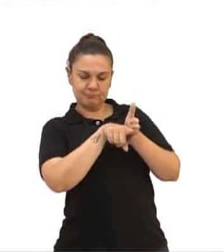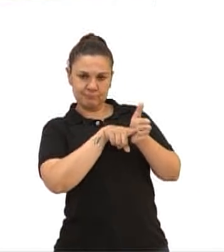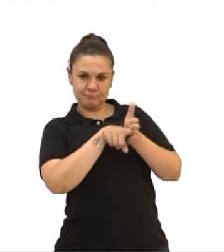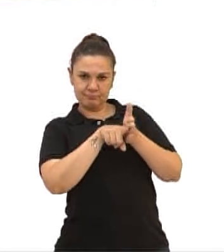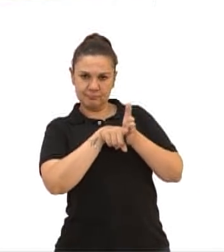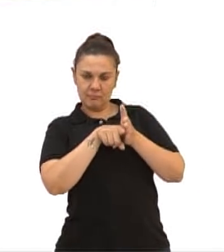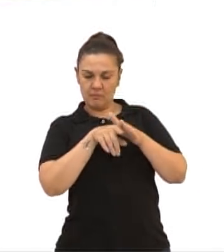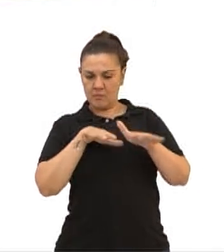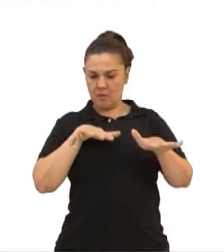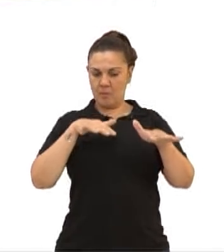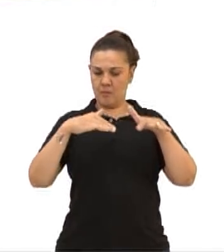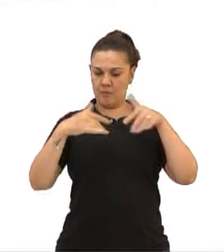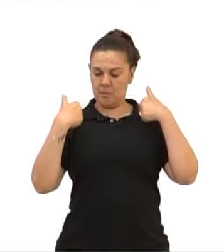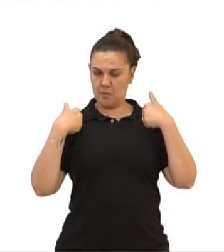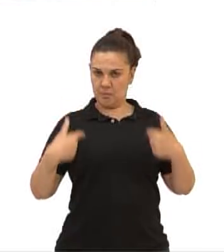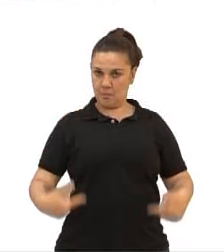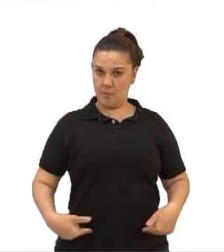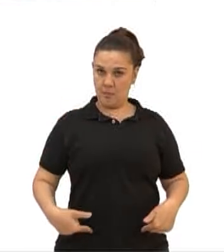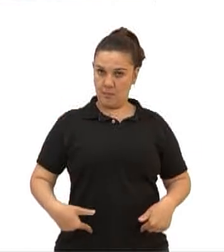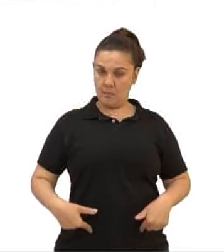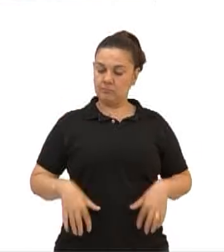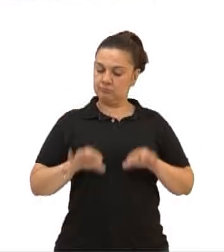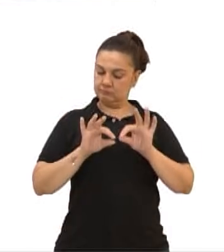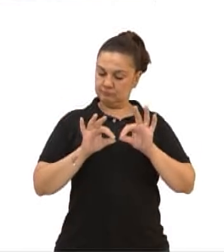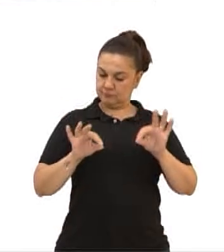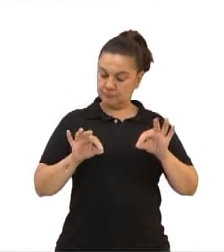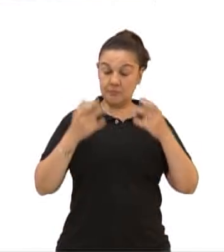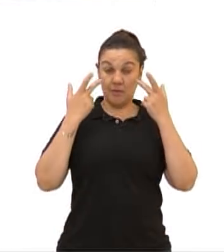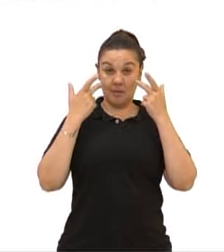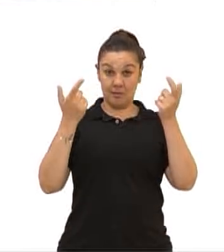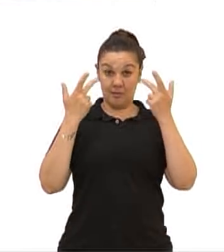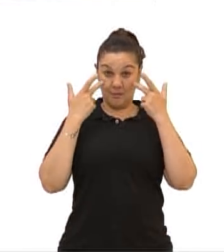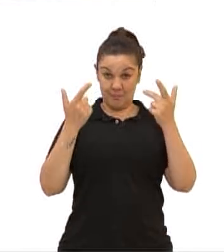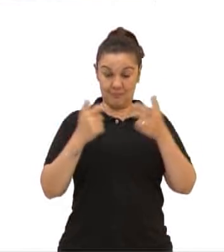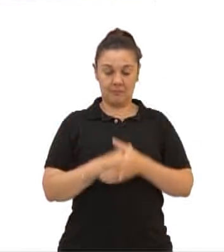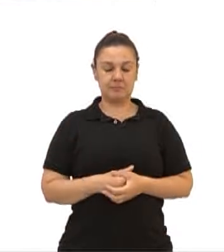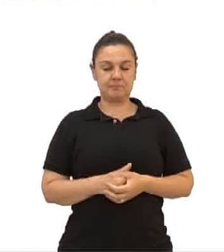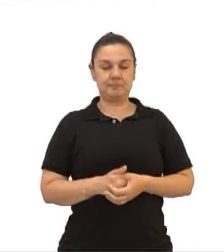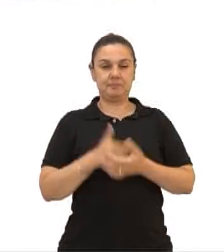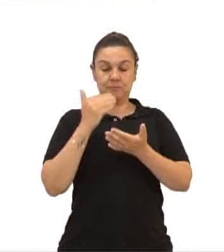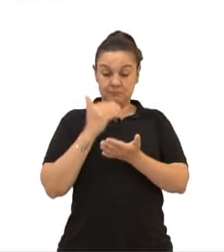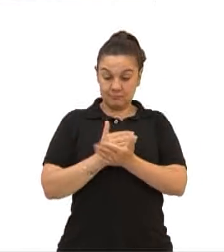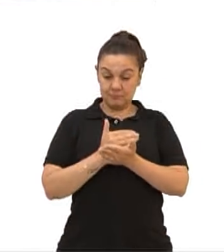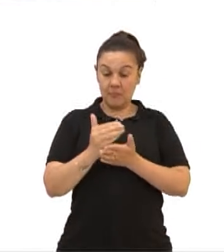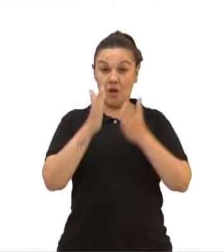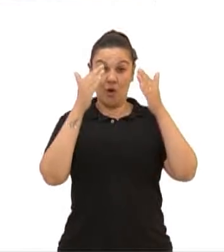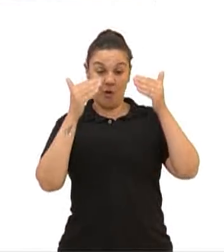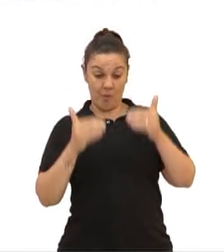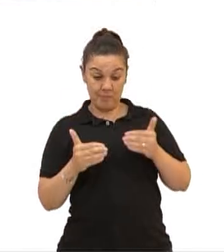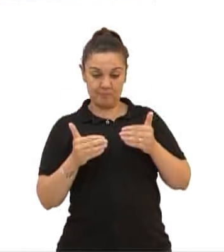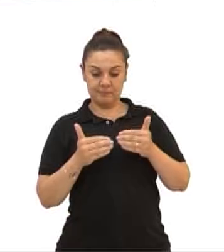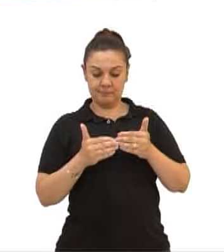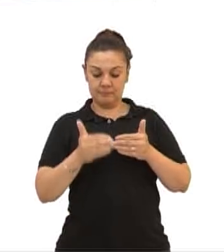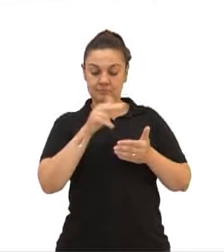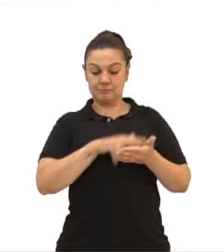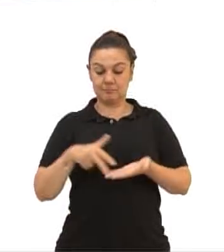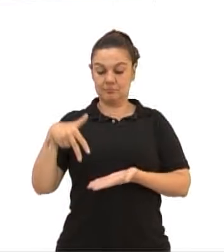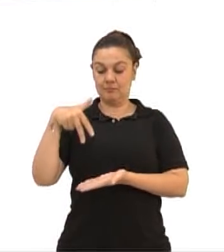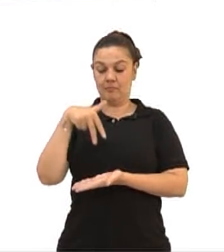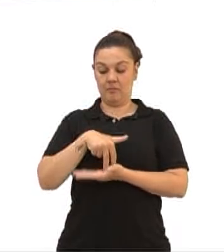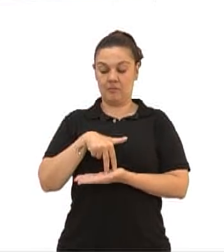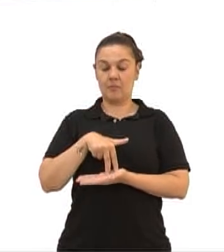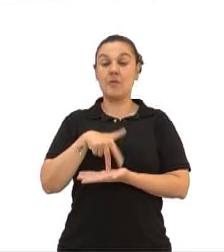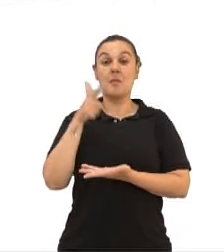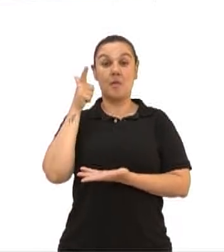realizar seus movimentos corporais básicos e naturais, a partir do momento em que se colocou de pé